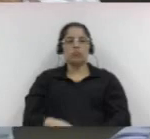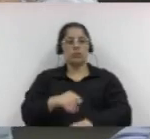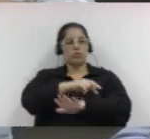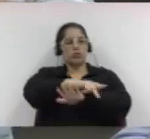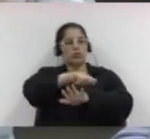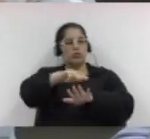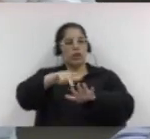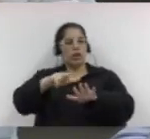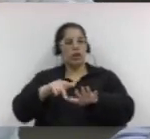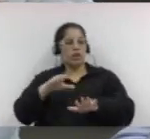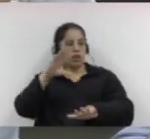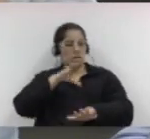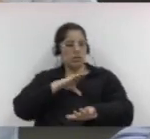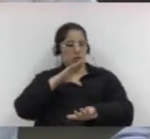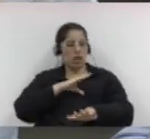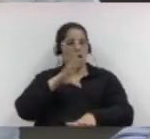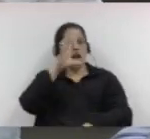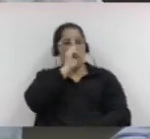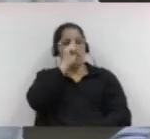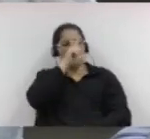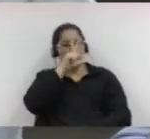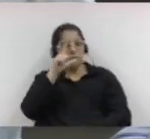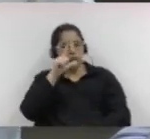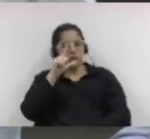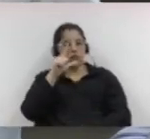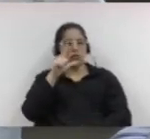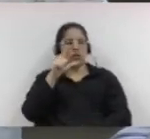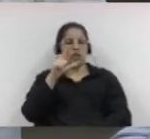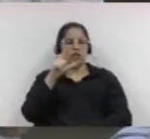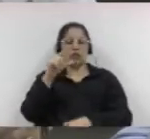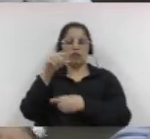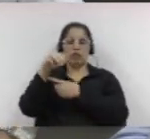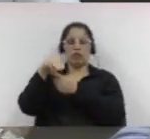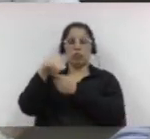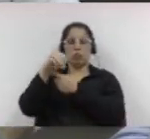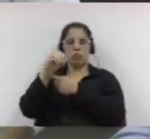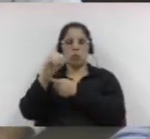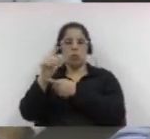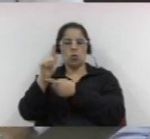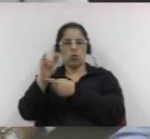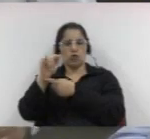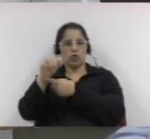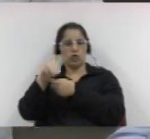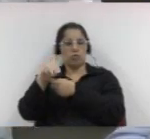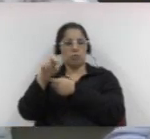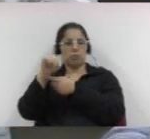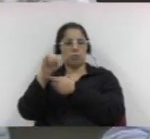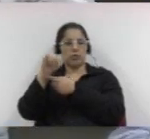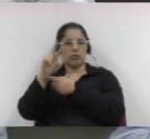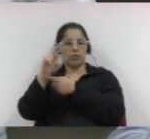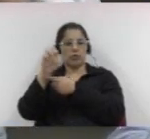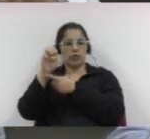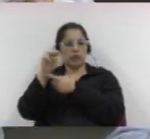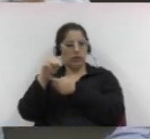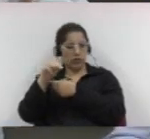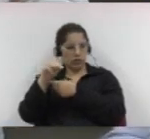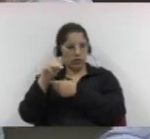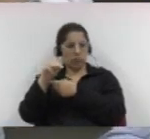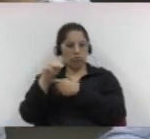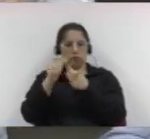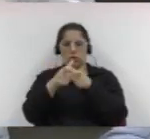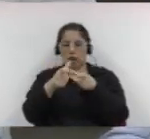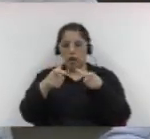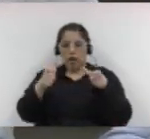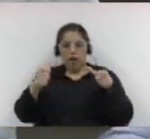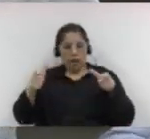Na divisa entre Mojimirim e Engenheiro Coelho, um loteamento industrial muito grande